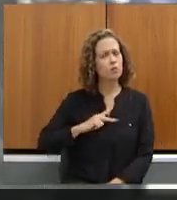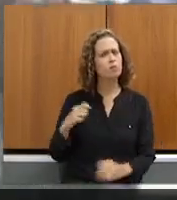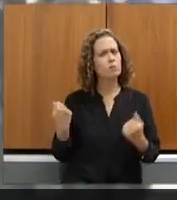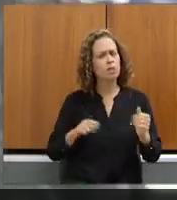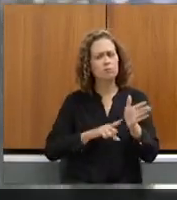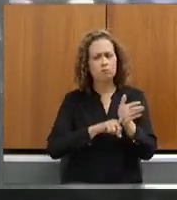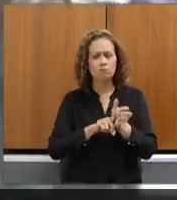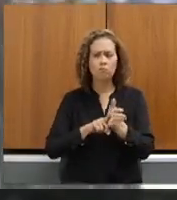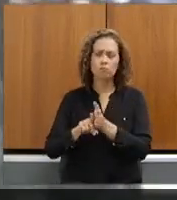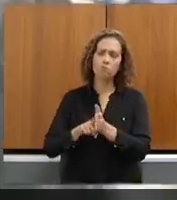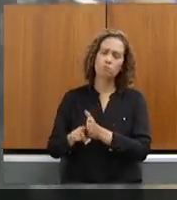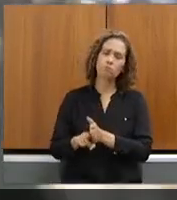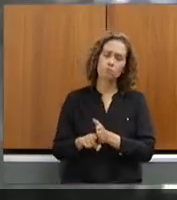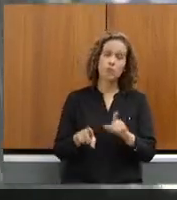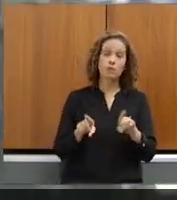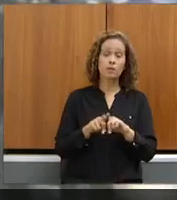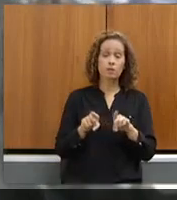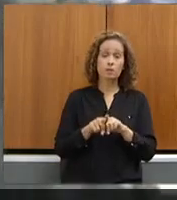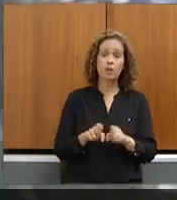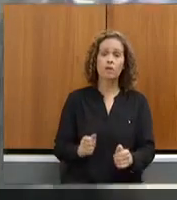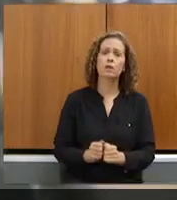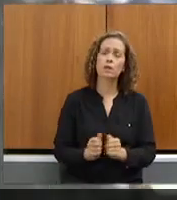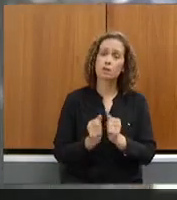são longo de que também